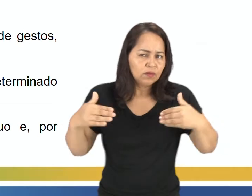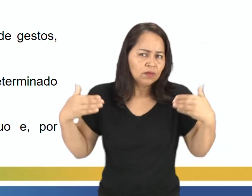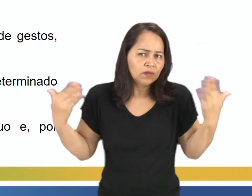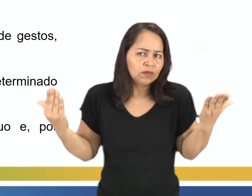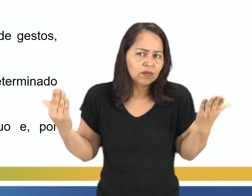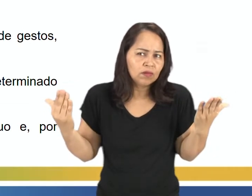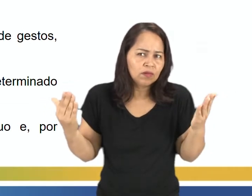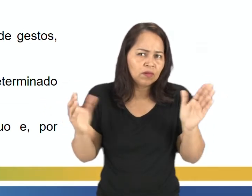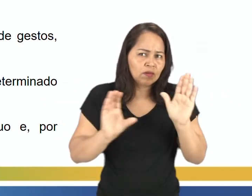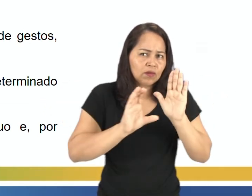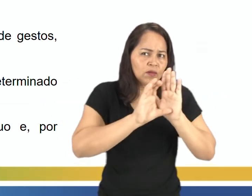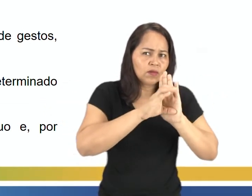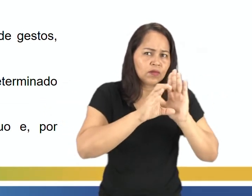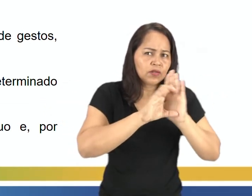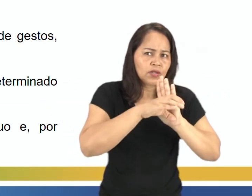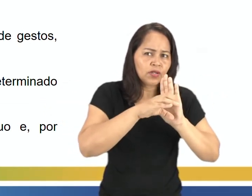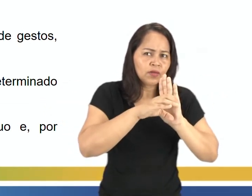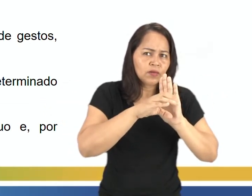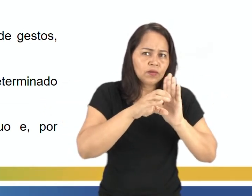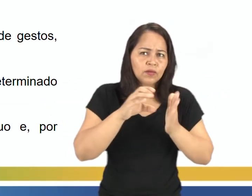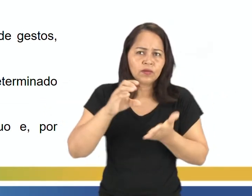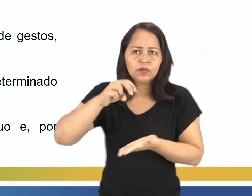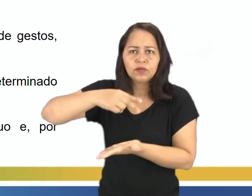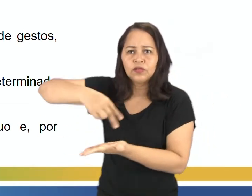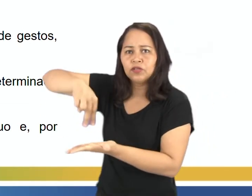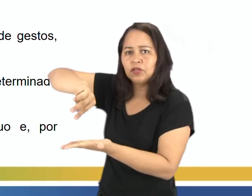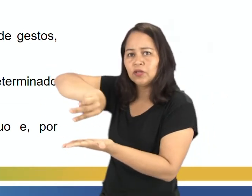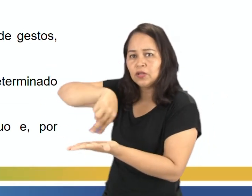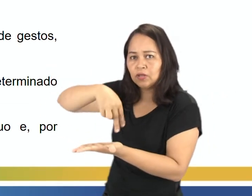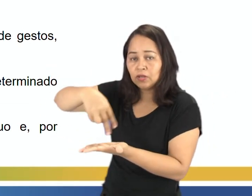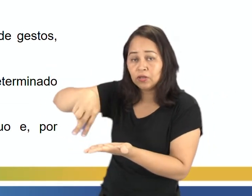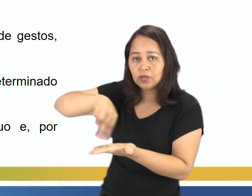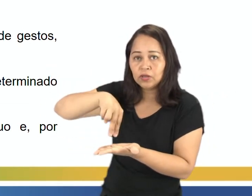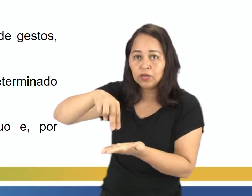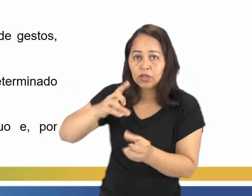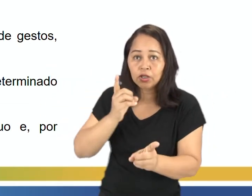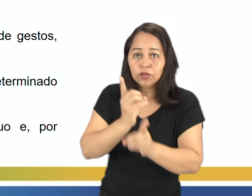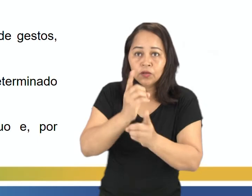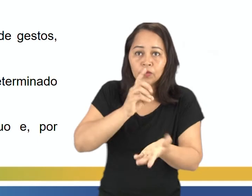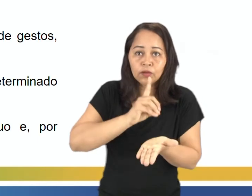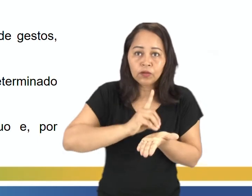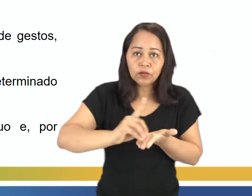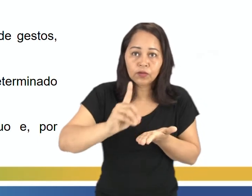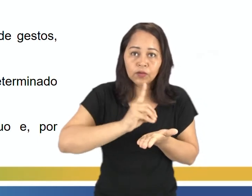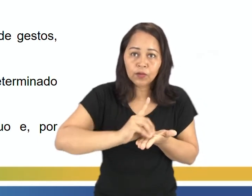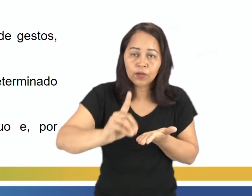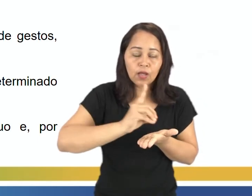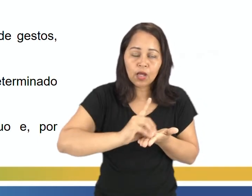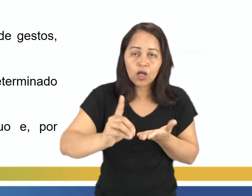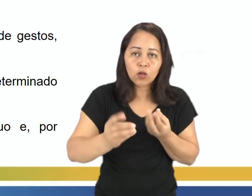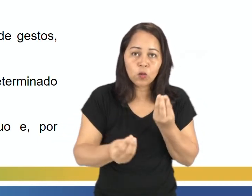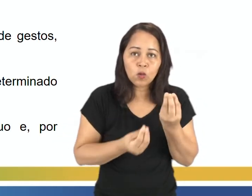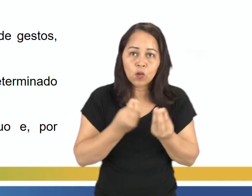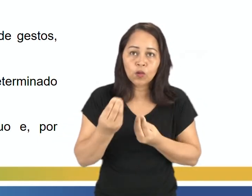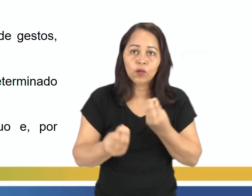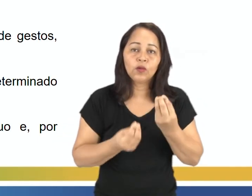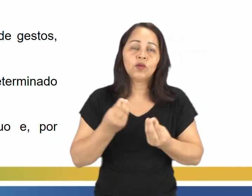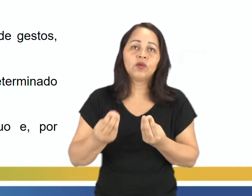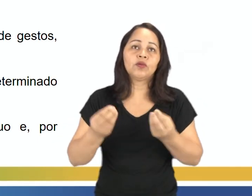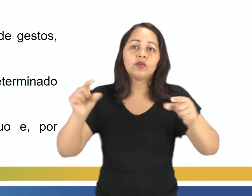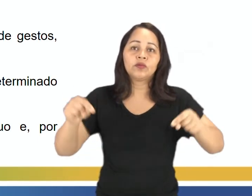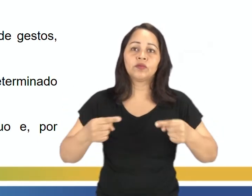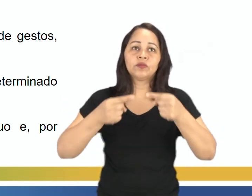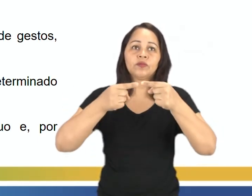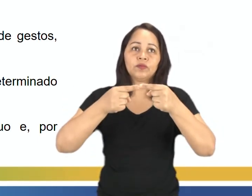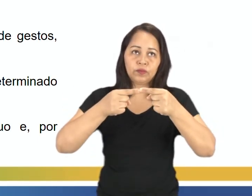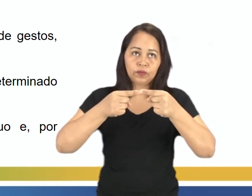dança que vai se aproximar com o que está lá no dicionário? A mais antiga das artes, servindo como elemento de comunicação e afirmação do